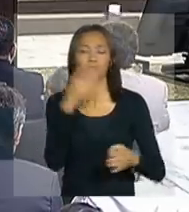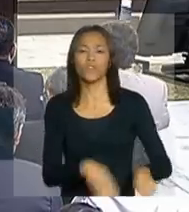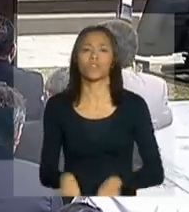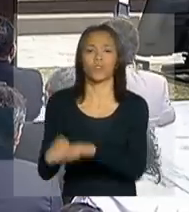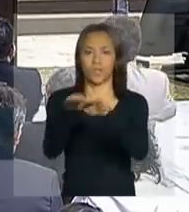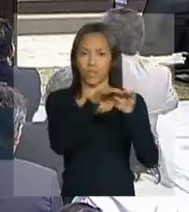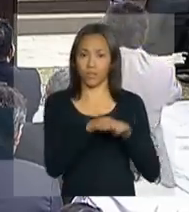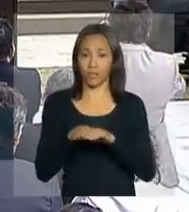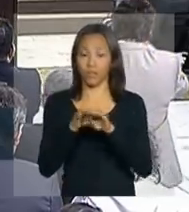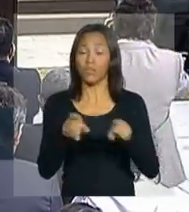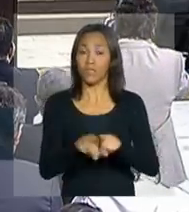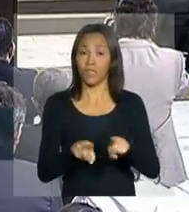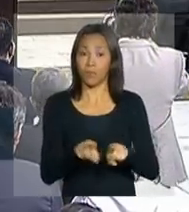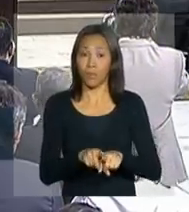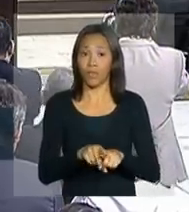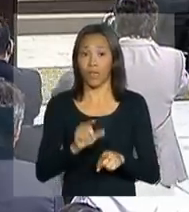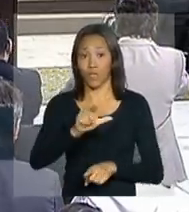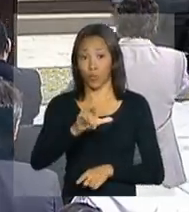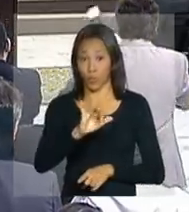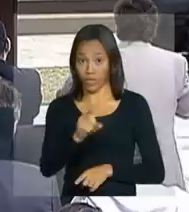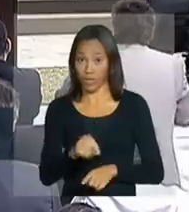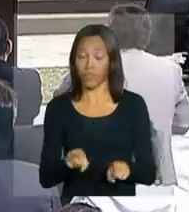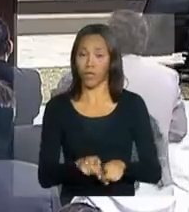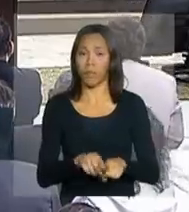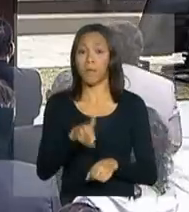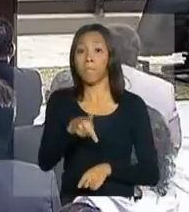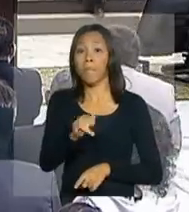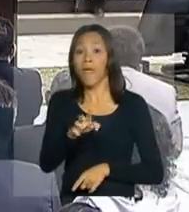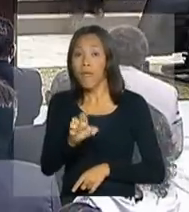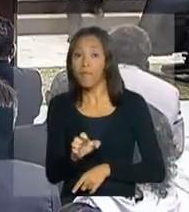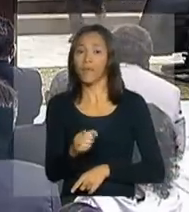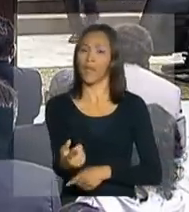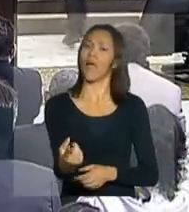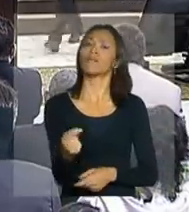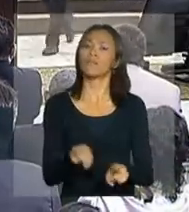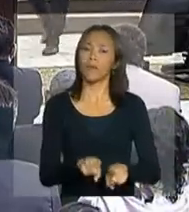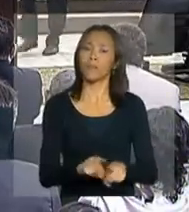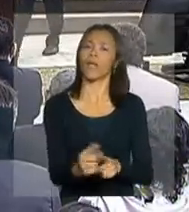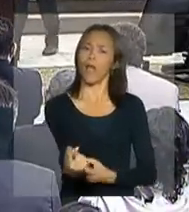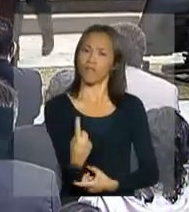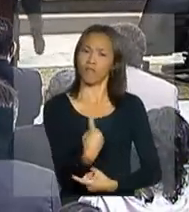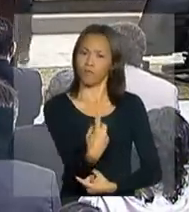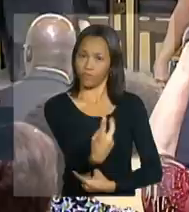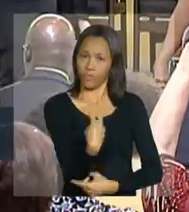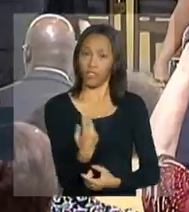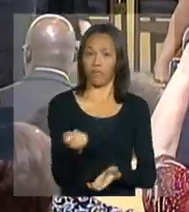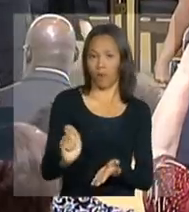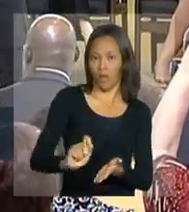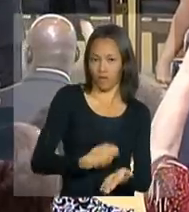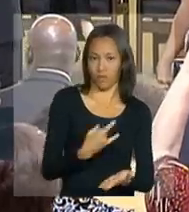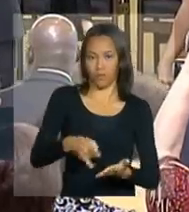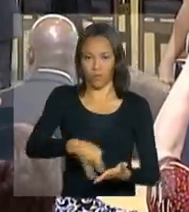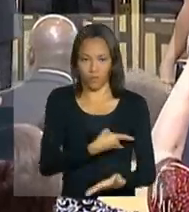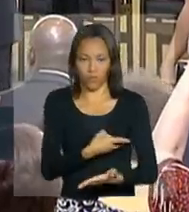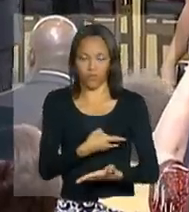bairros e o ministro do Desenvolvimento Agrário PEP Vargas a procederem à assinatura da